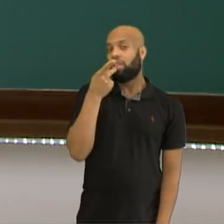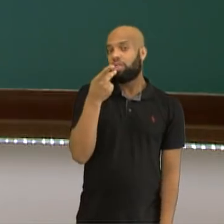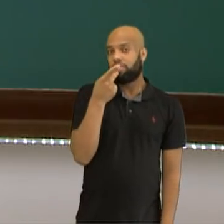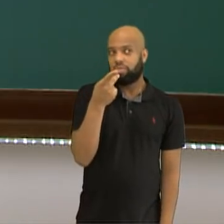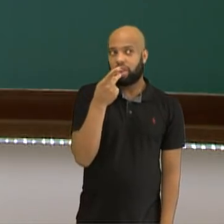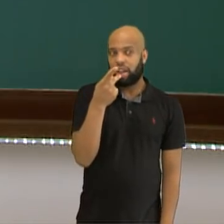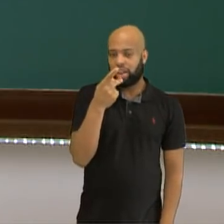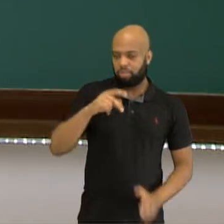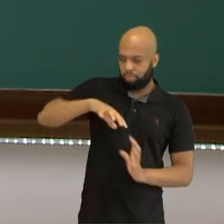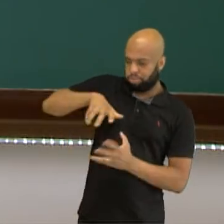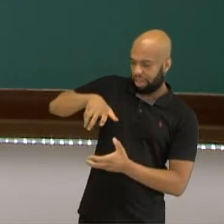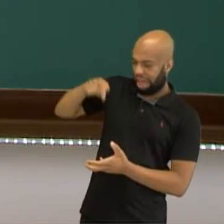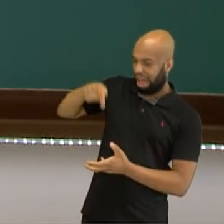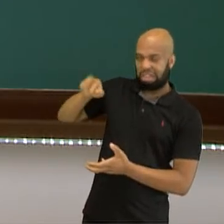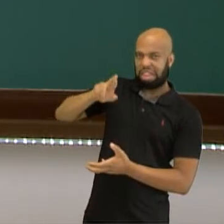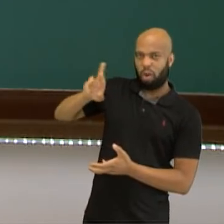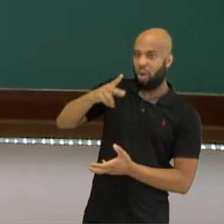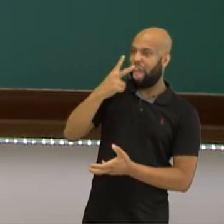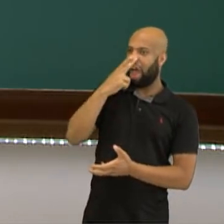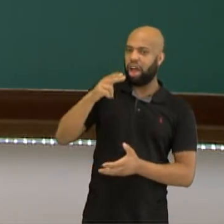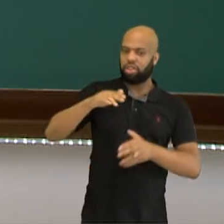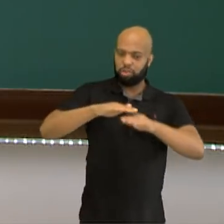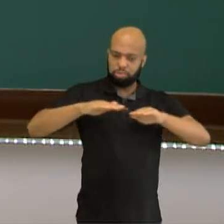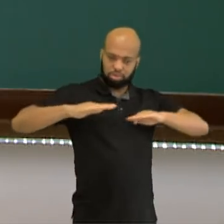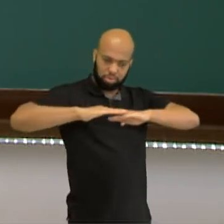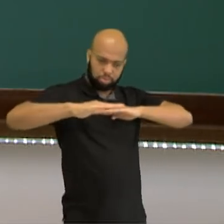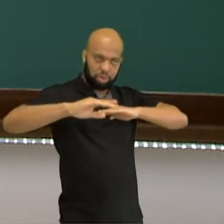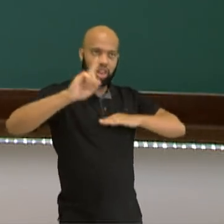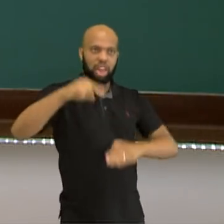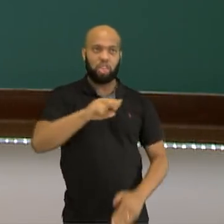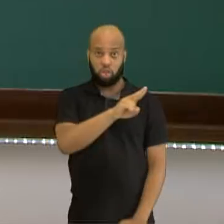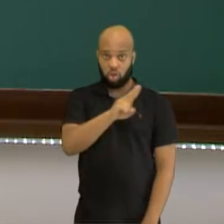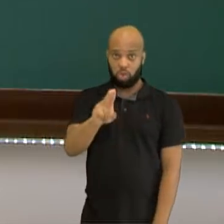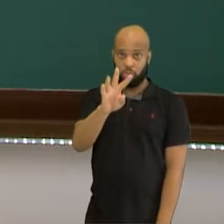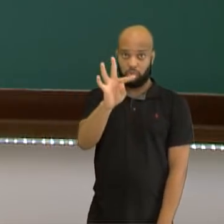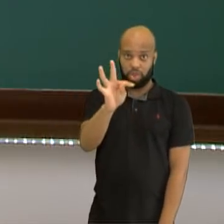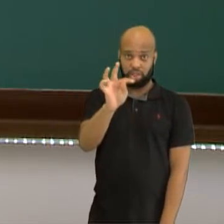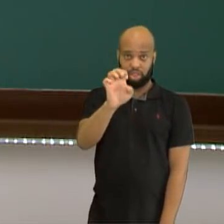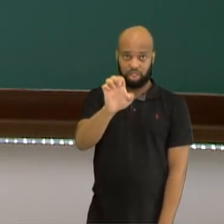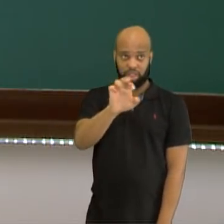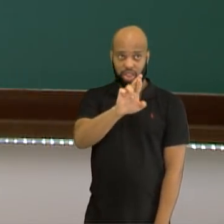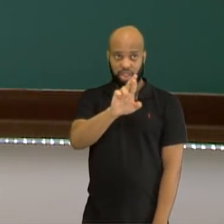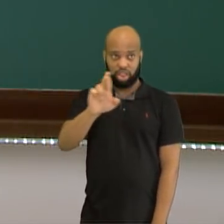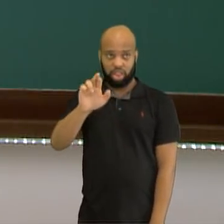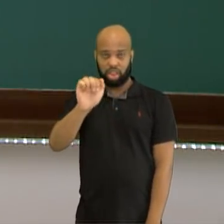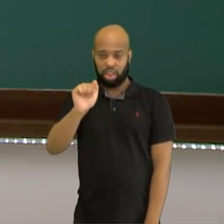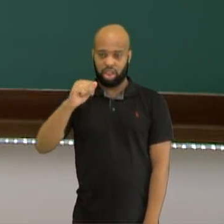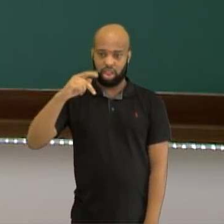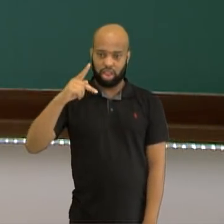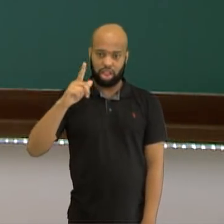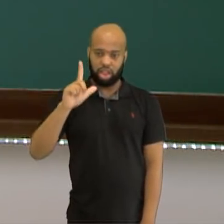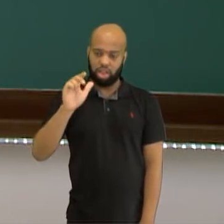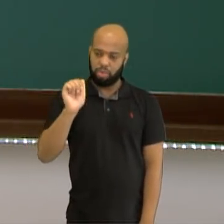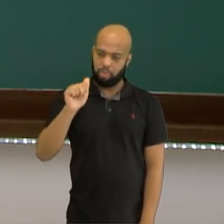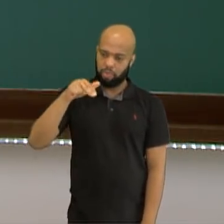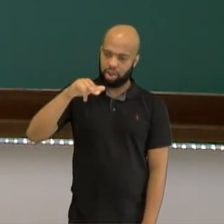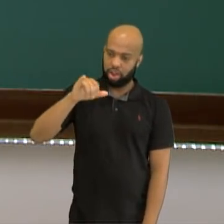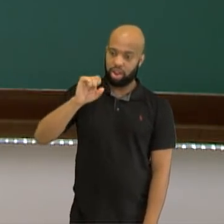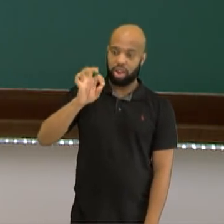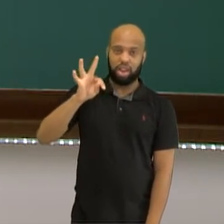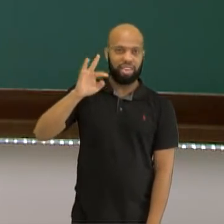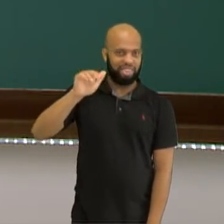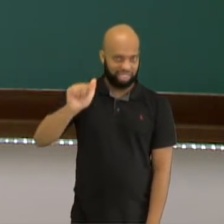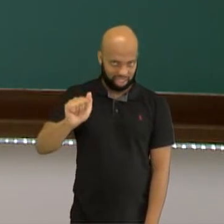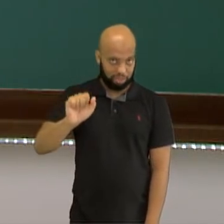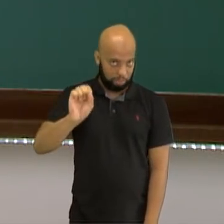que o nosso planeta é plano, são chamadas de terraplanistas. Então, vamos para a última parte do trecho que eu